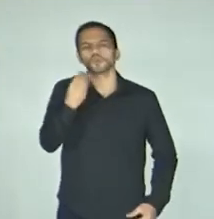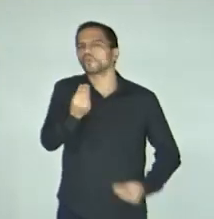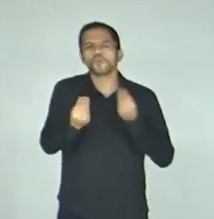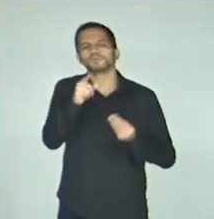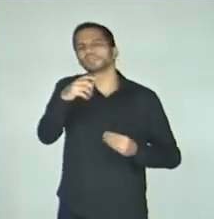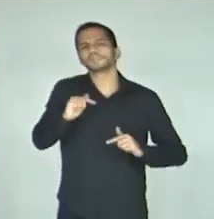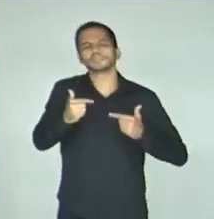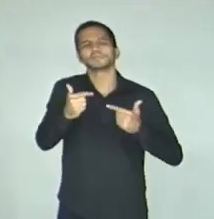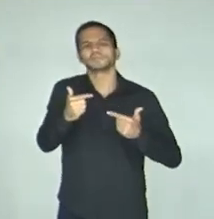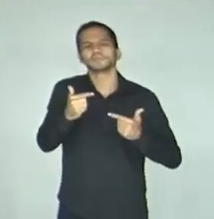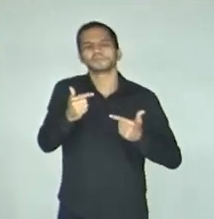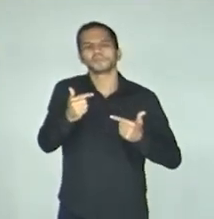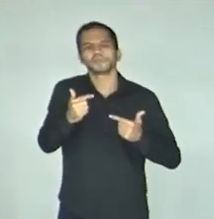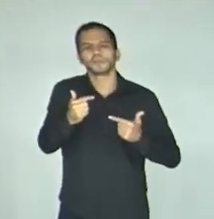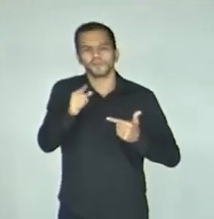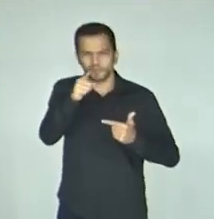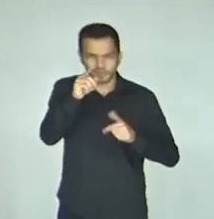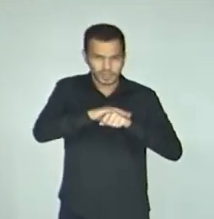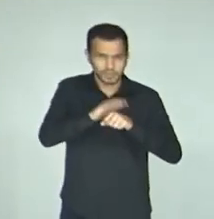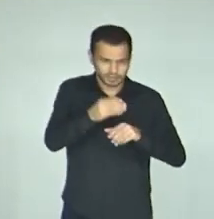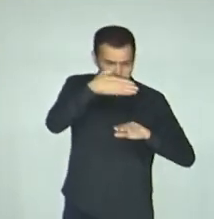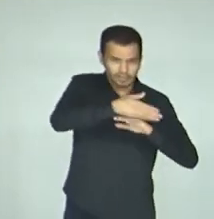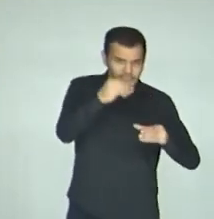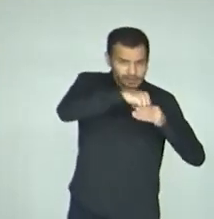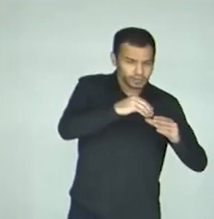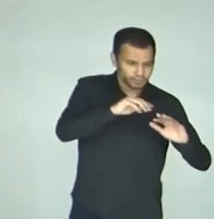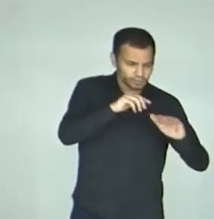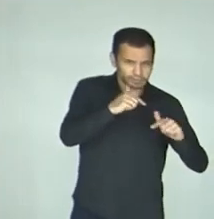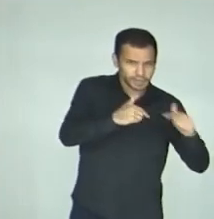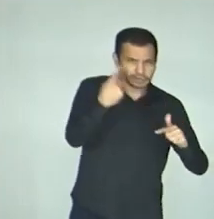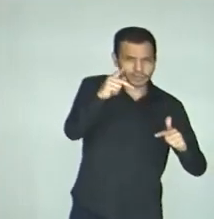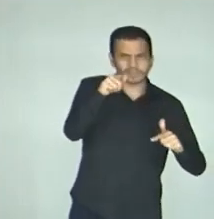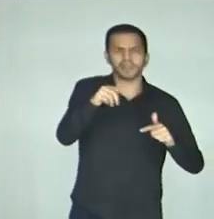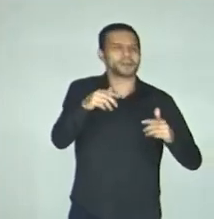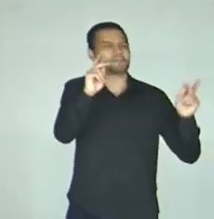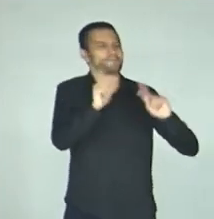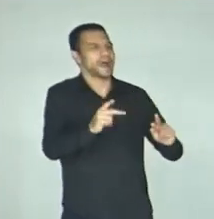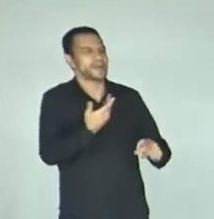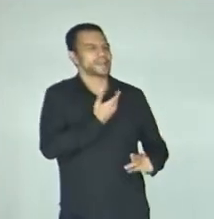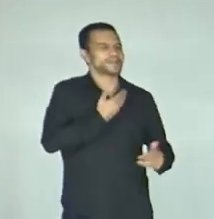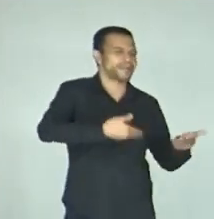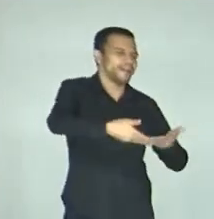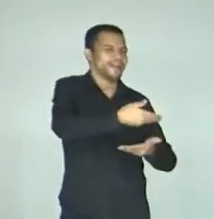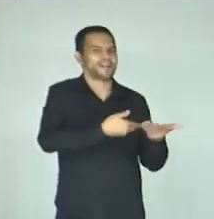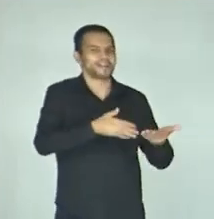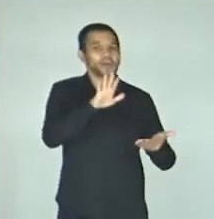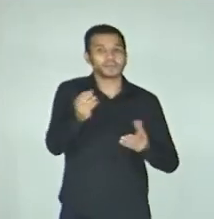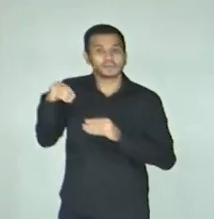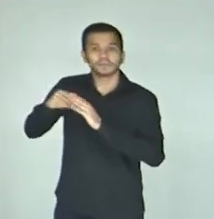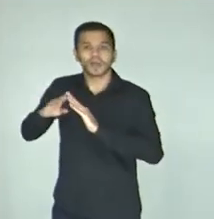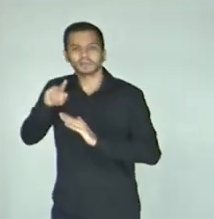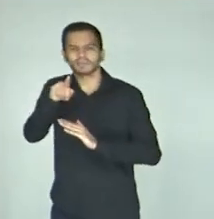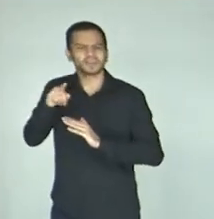mas xinga as pessoas que você diz que mais ama O Que destruiu sua família se você tem